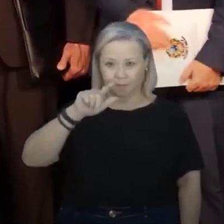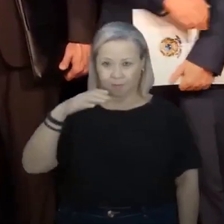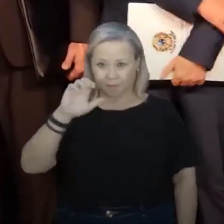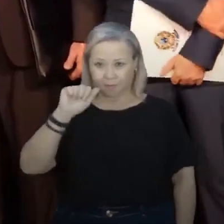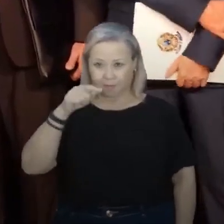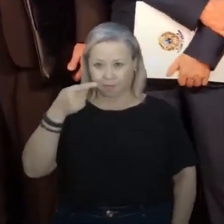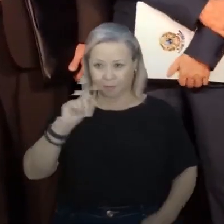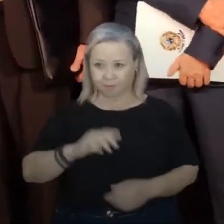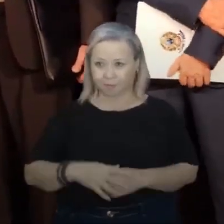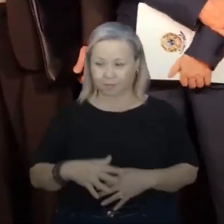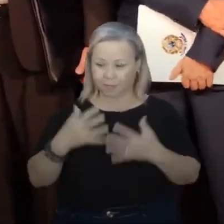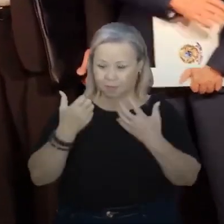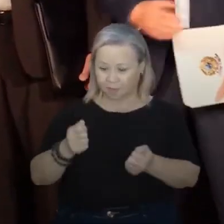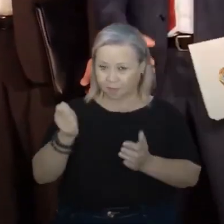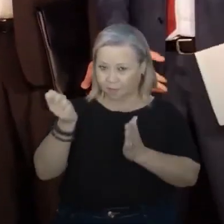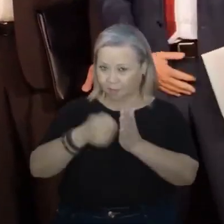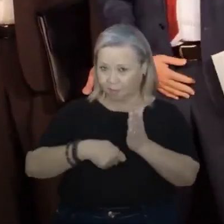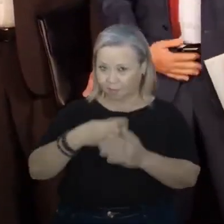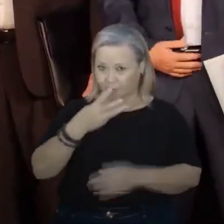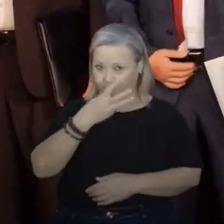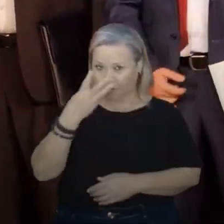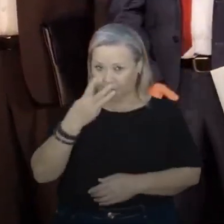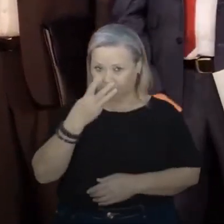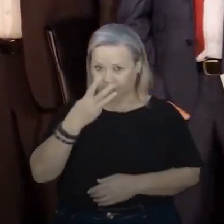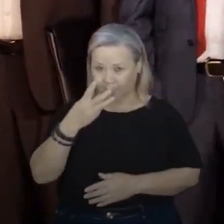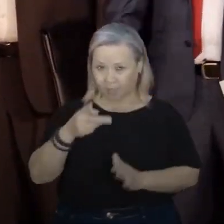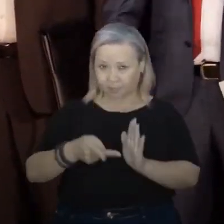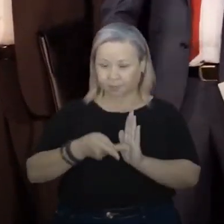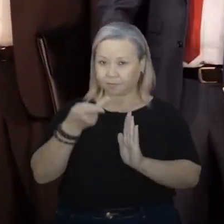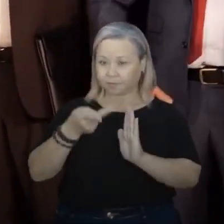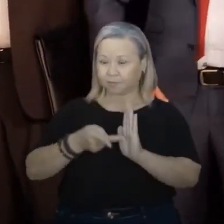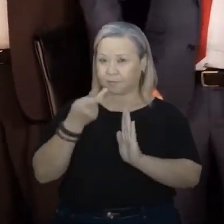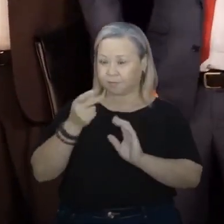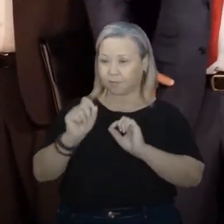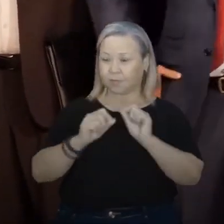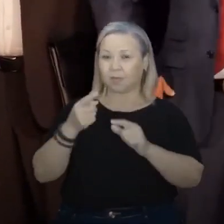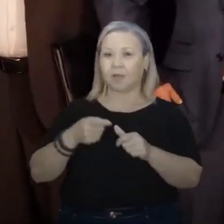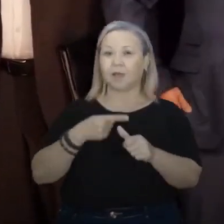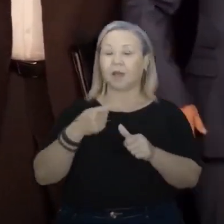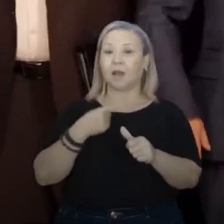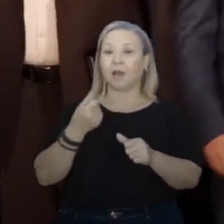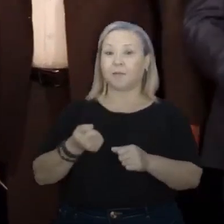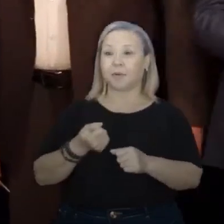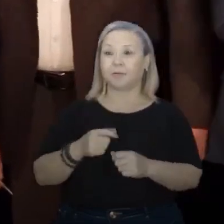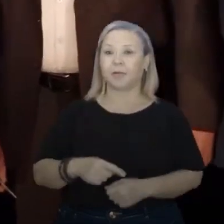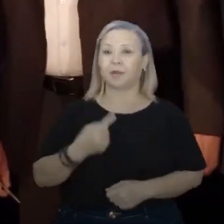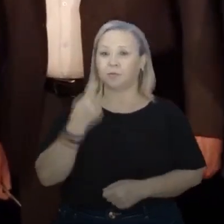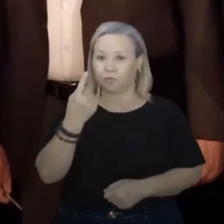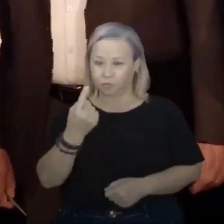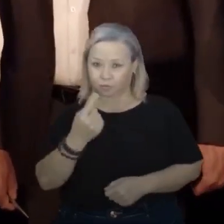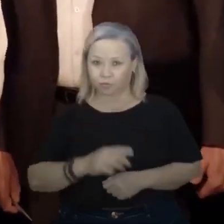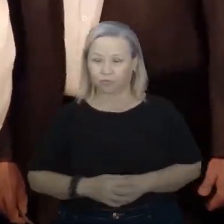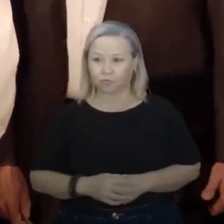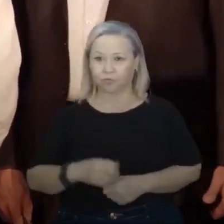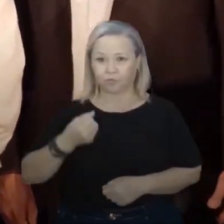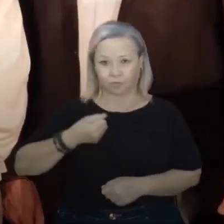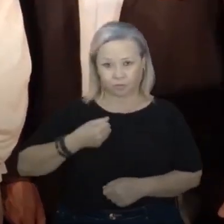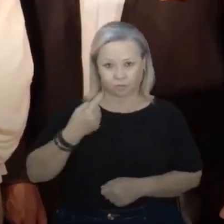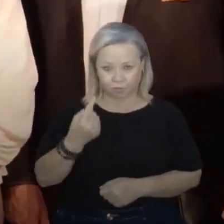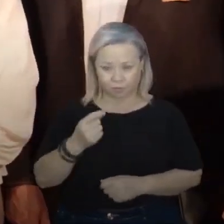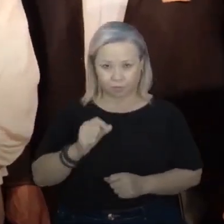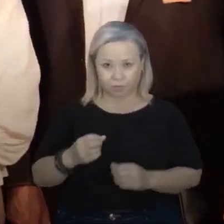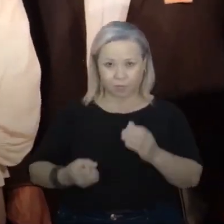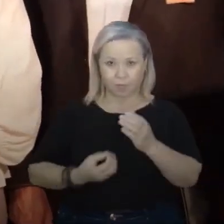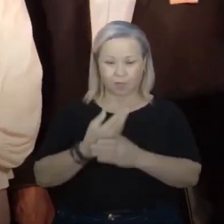Nós vamos assinar aqui três portarias. A primeira portaria, número 1, é a que institui